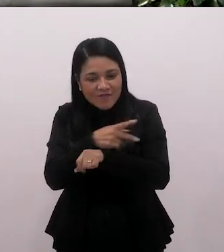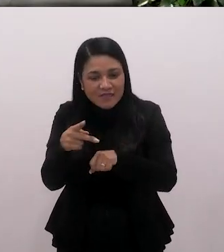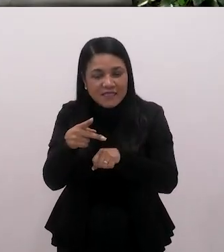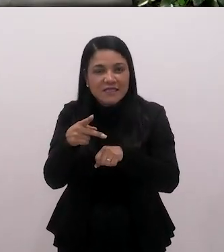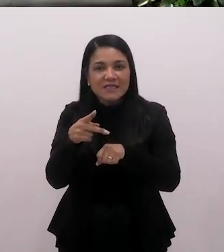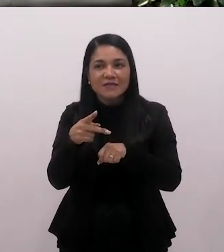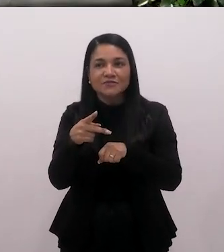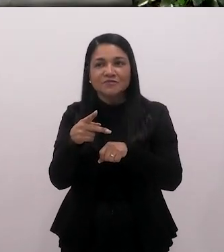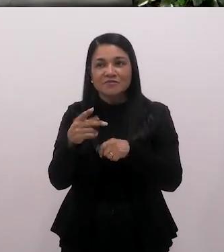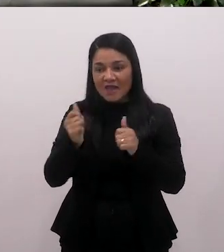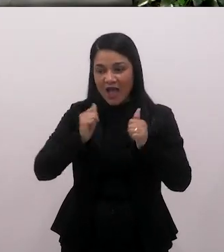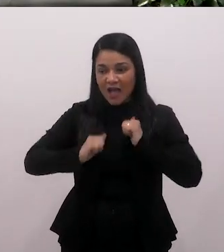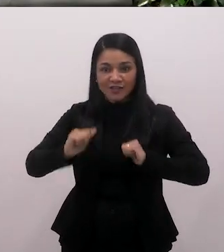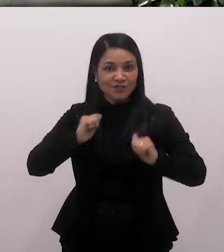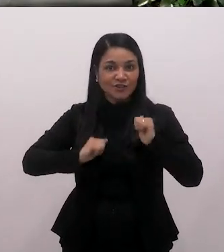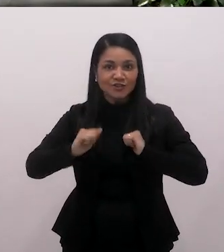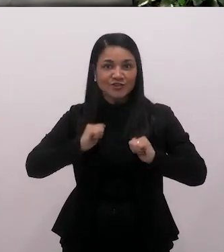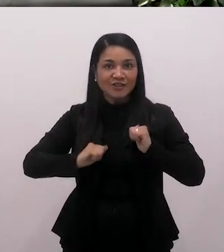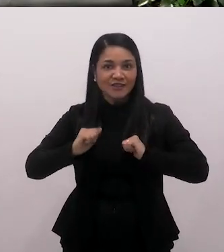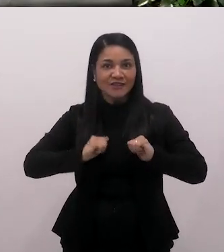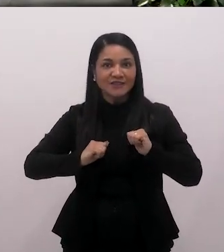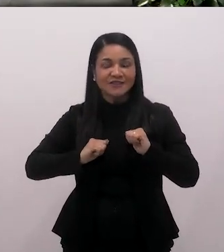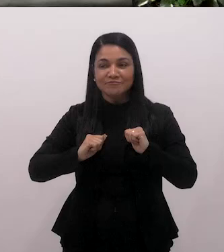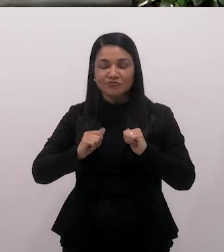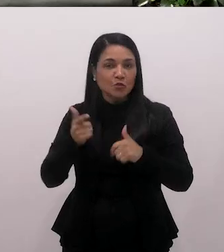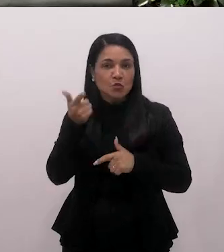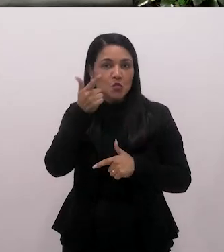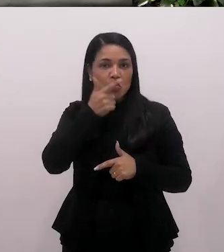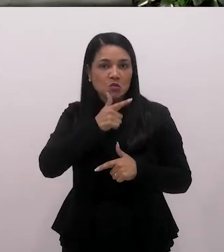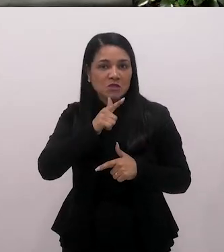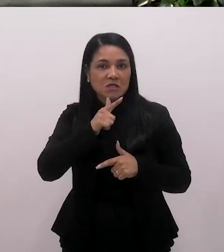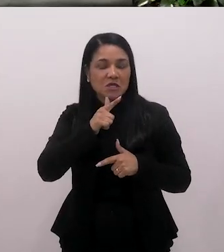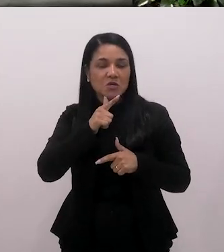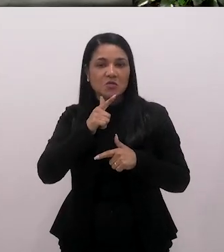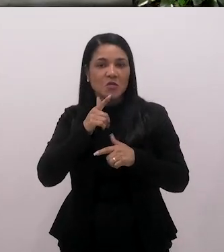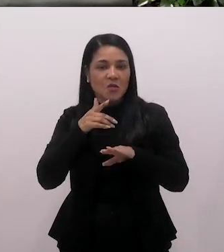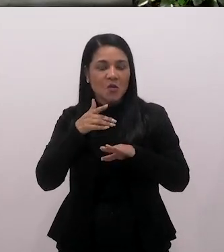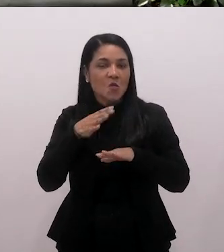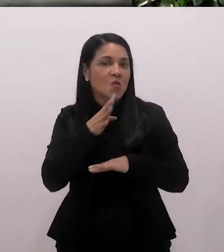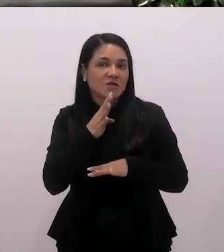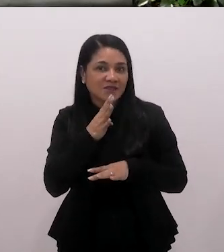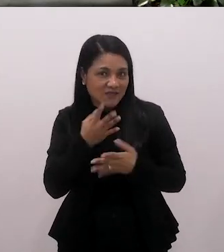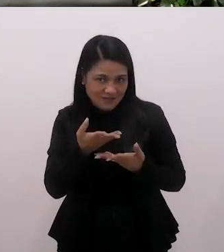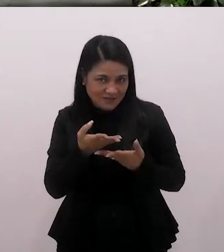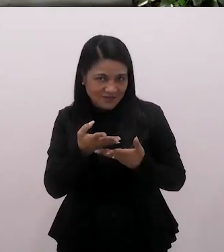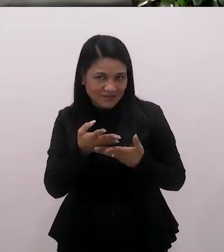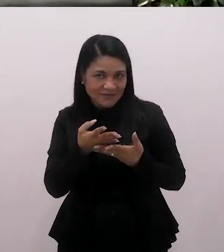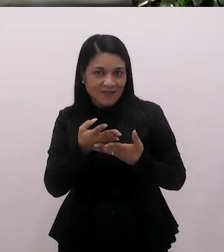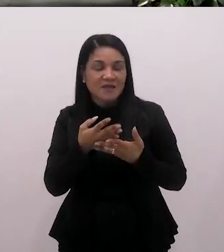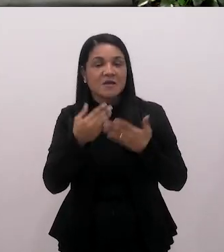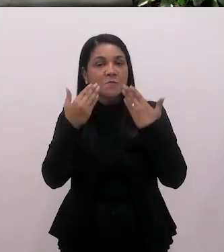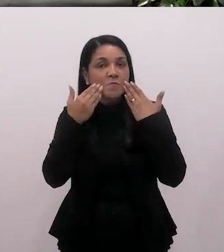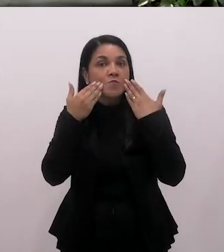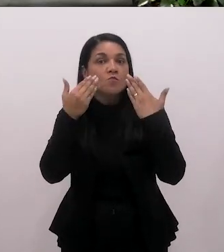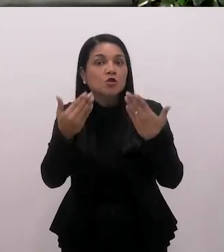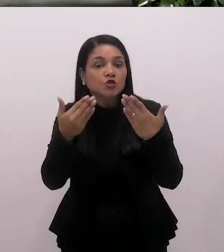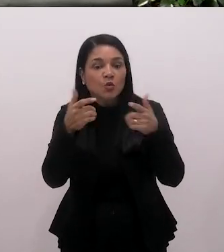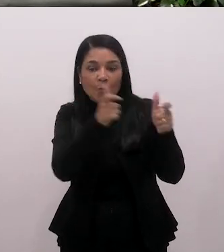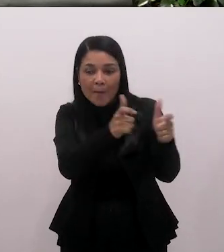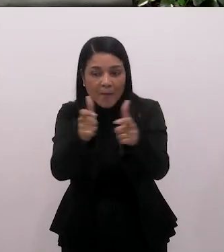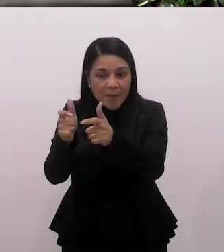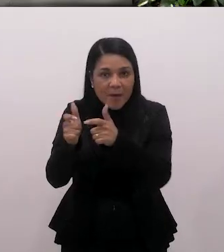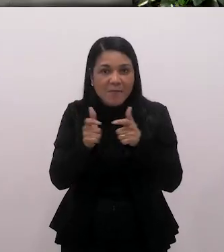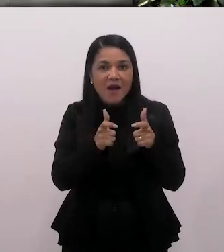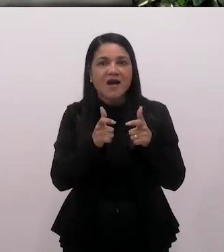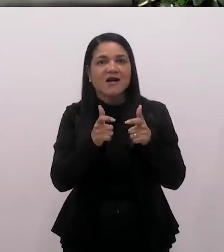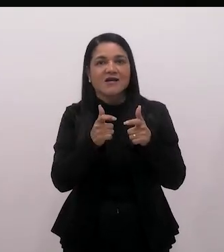mostrando artistas que nunca nenhum destas pessoas ia acessar, porque não iriam Sim. conhecer. Não acessariam se vocês não apresentassem. Né? Exatamente.